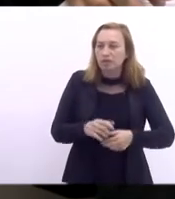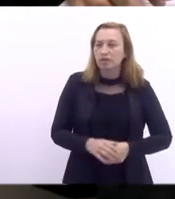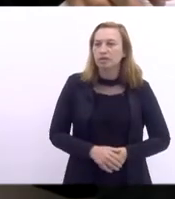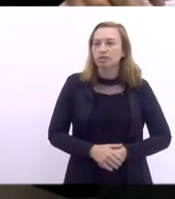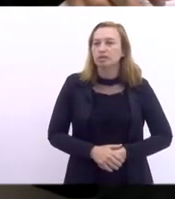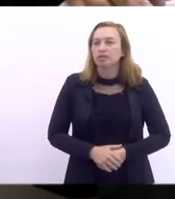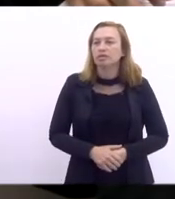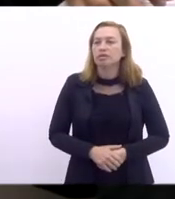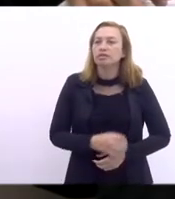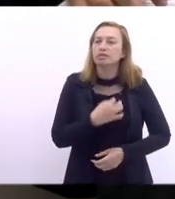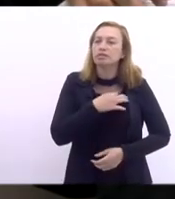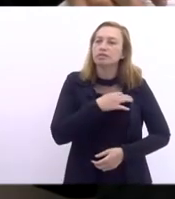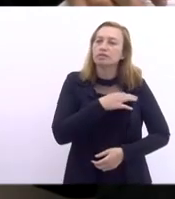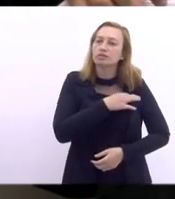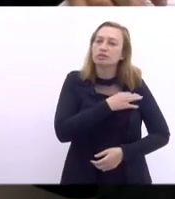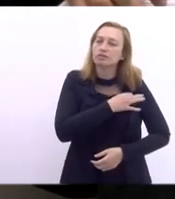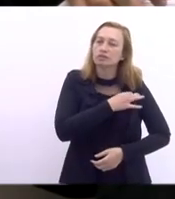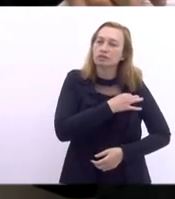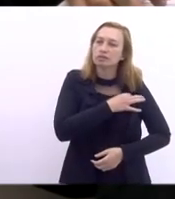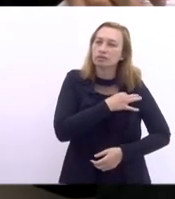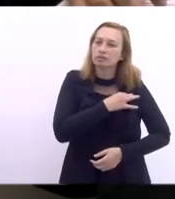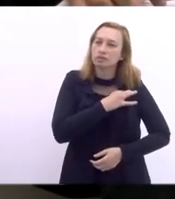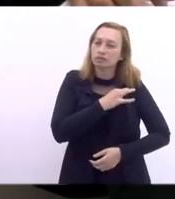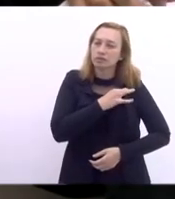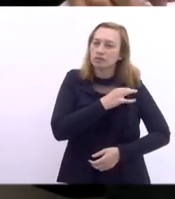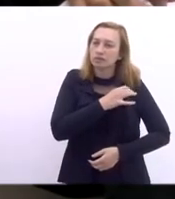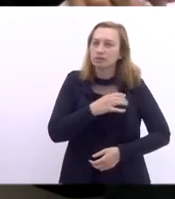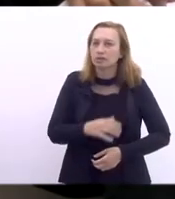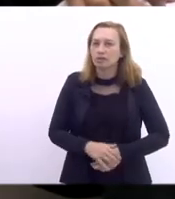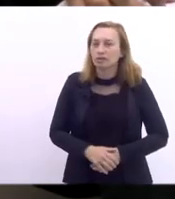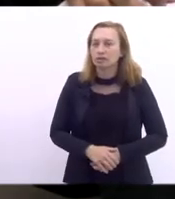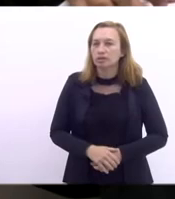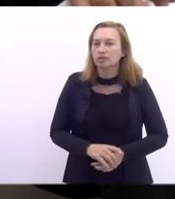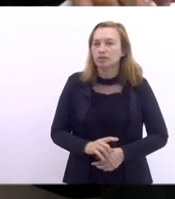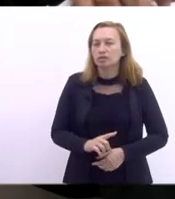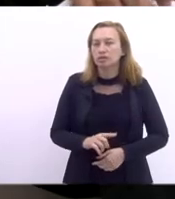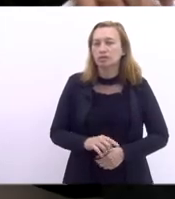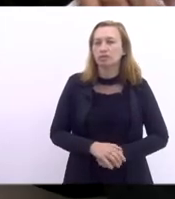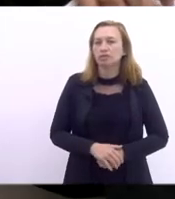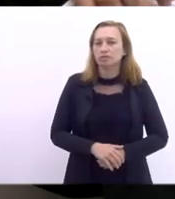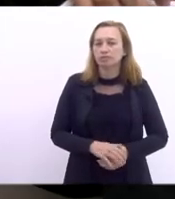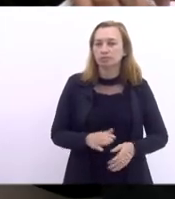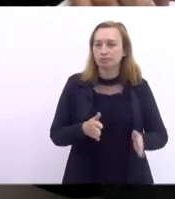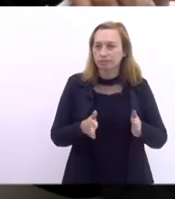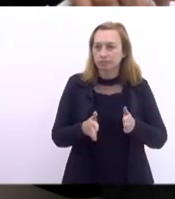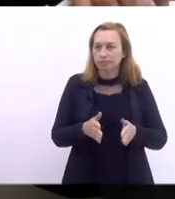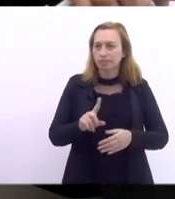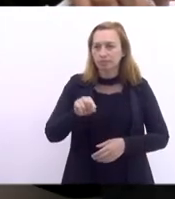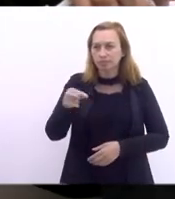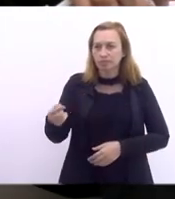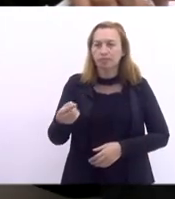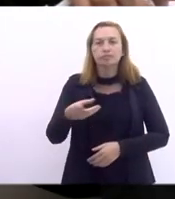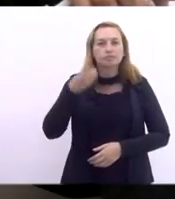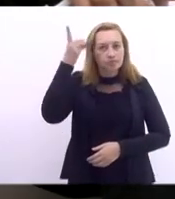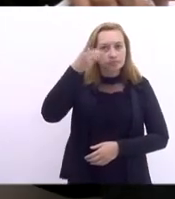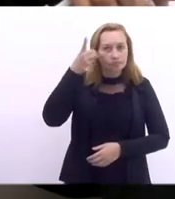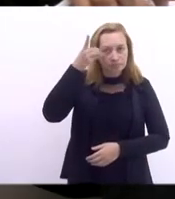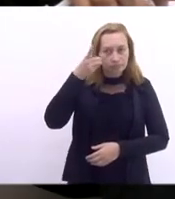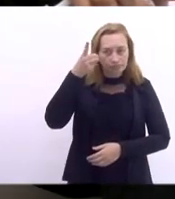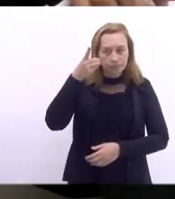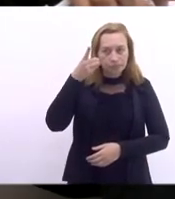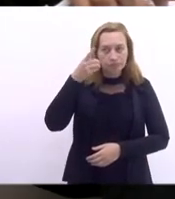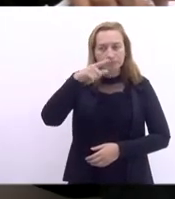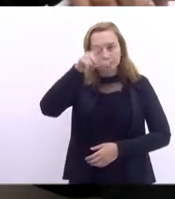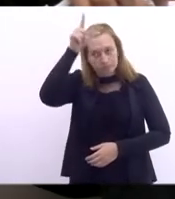do mecanismos que estão previstos na lrf como Deputado Osvaldo citou aqui a